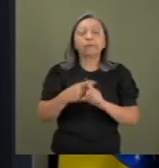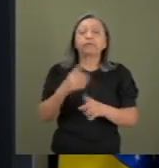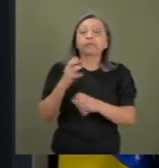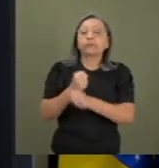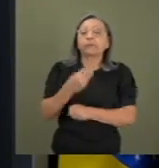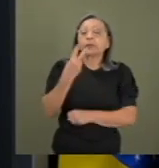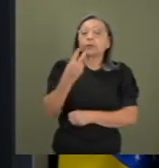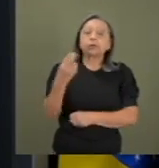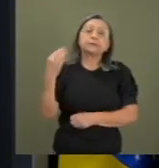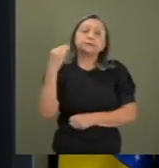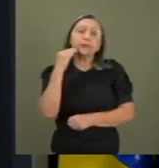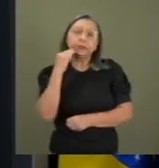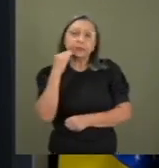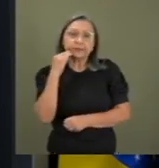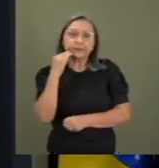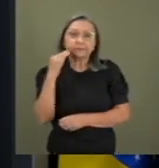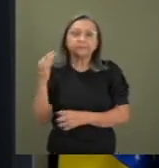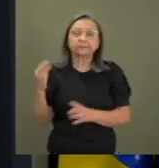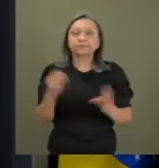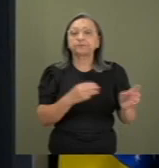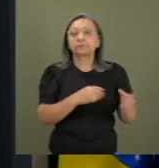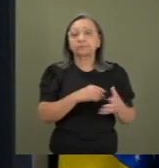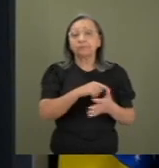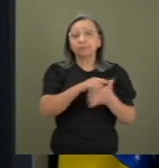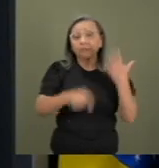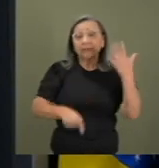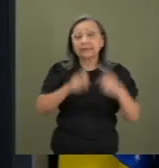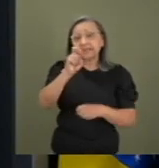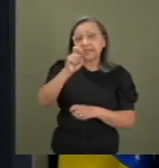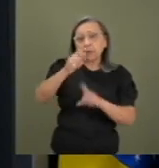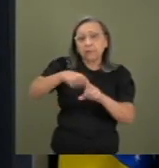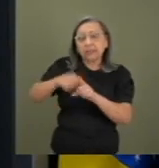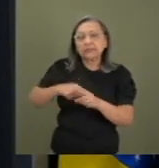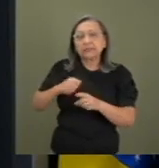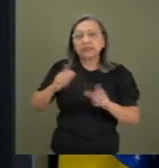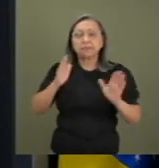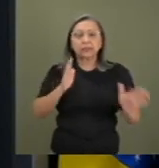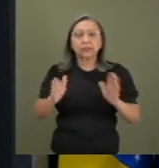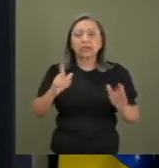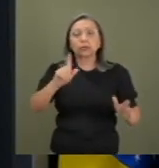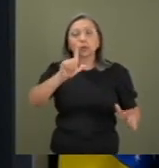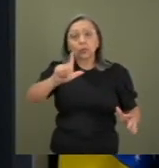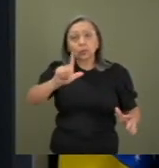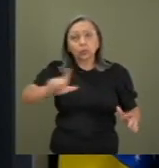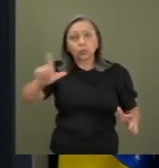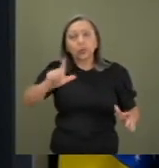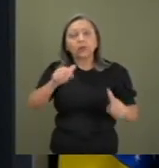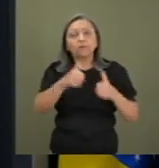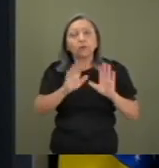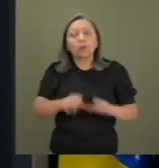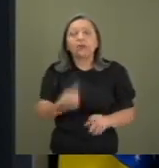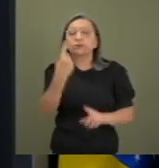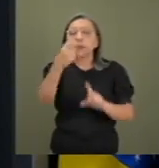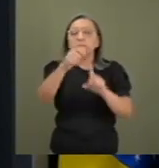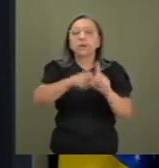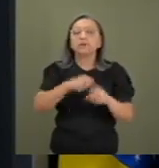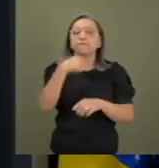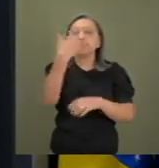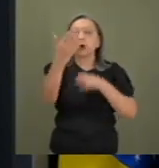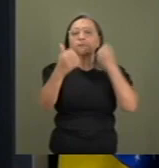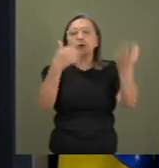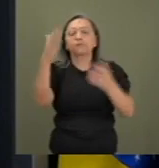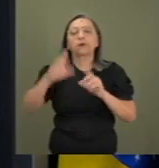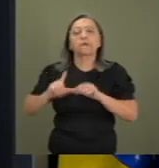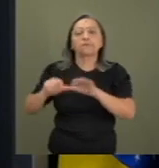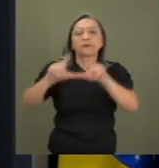milhões de reais. Em 5 meses de mandato, Lula ficou quase um mês fora do Brasil,